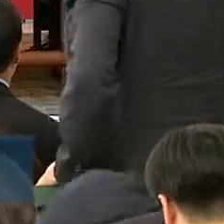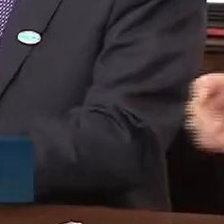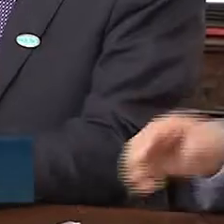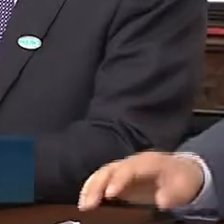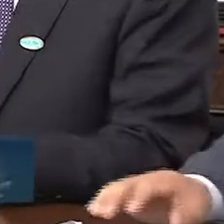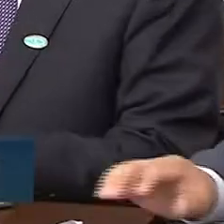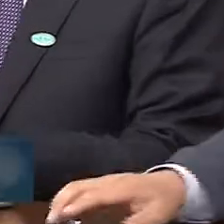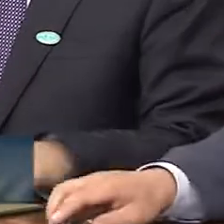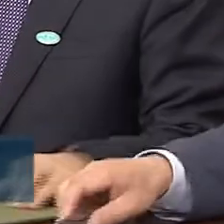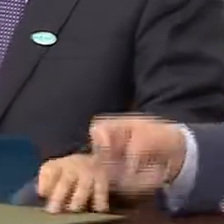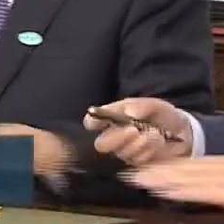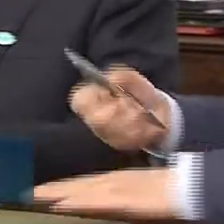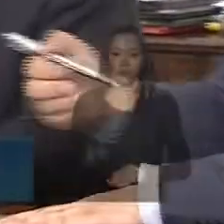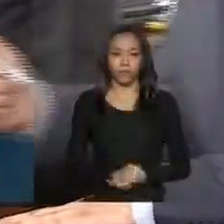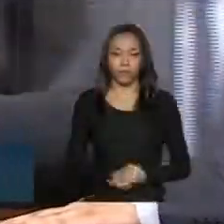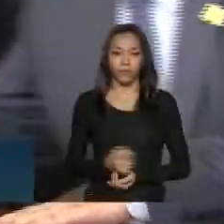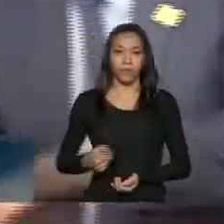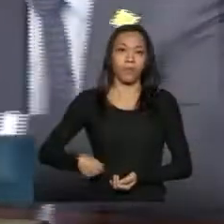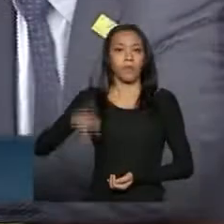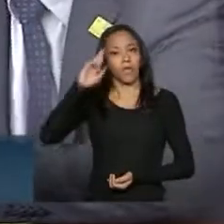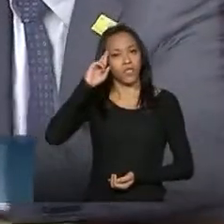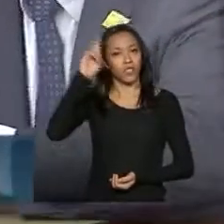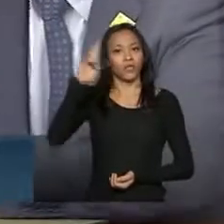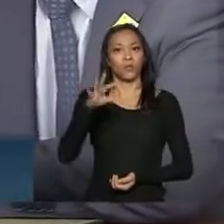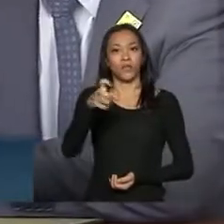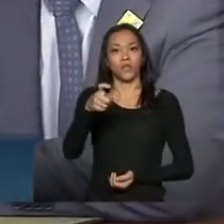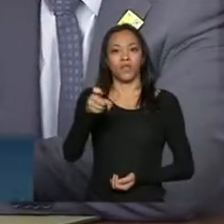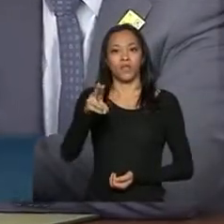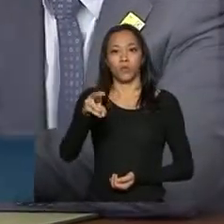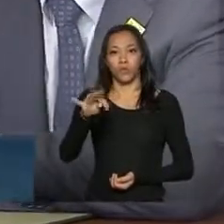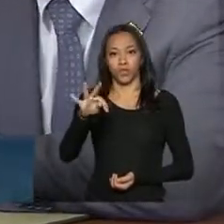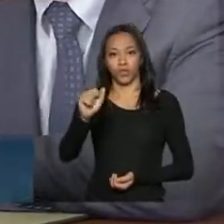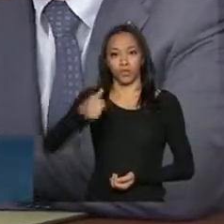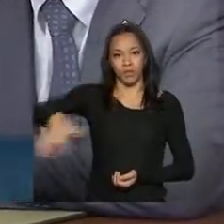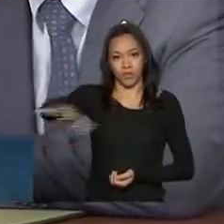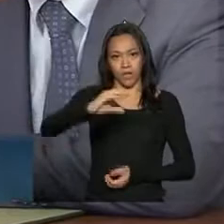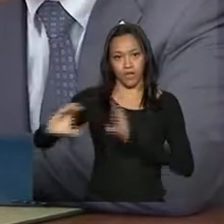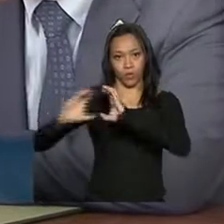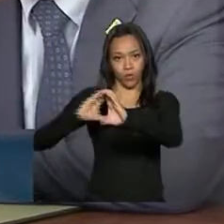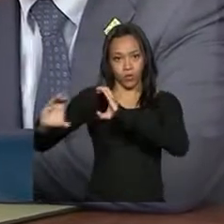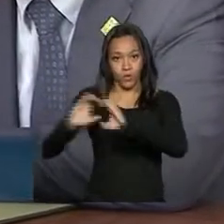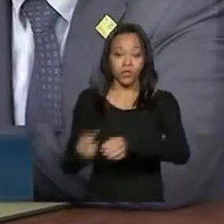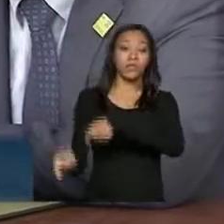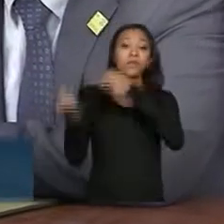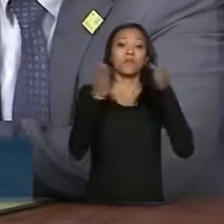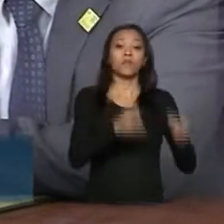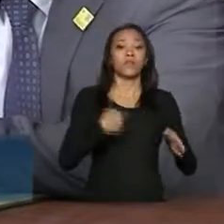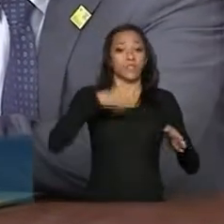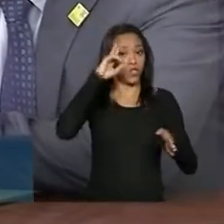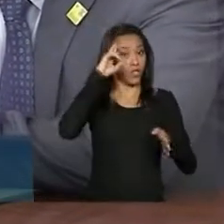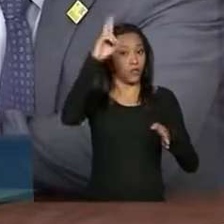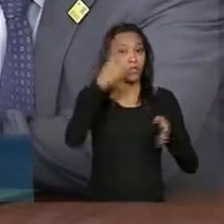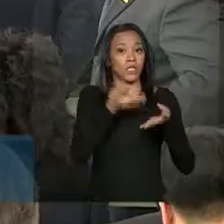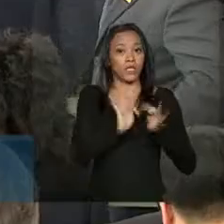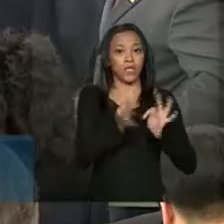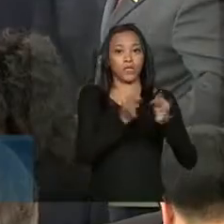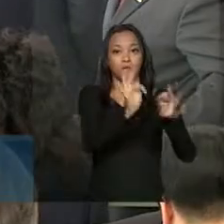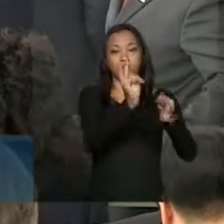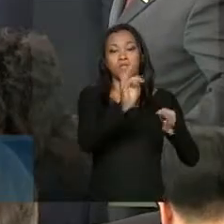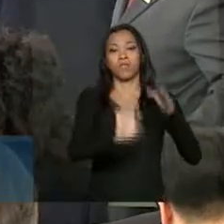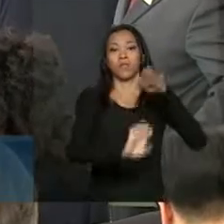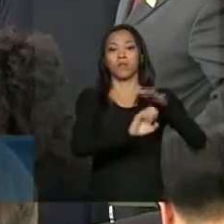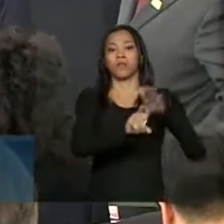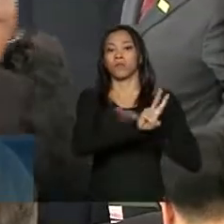Diretor Executivo da Huawei do Brasil Telecomunicações, Jason Zhao, Diretor de Tecnologia da TIM, Janilson